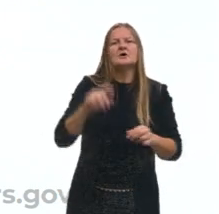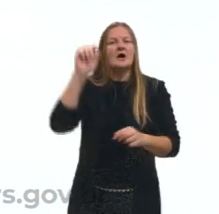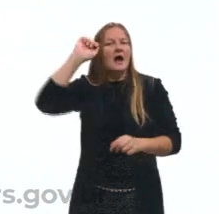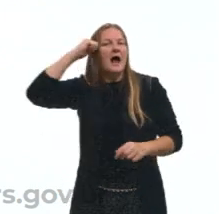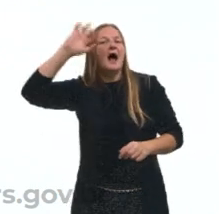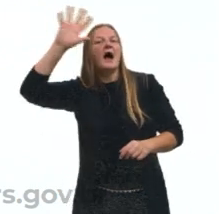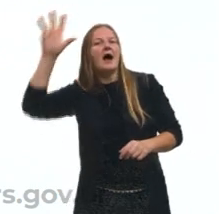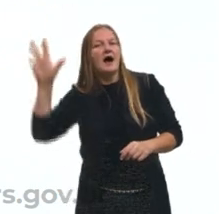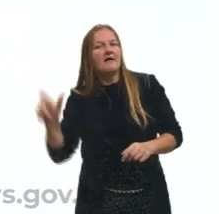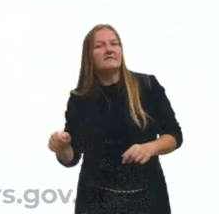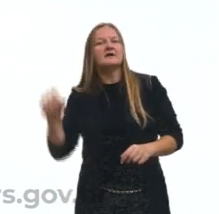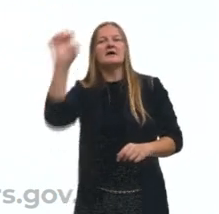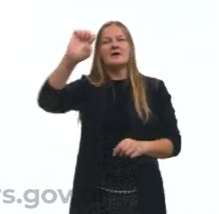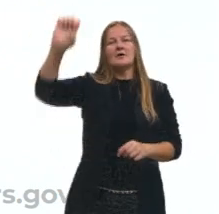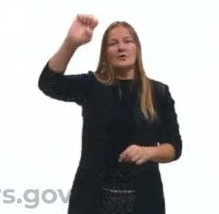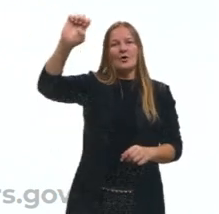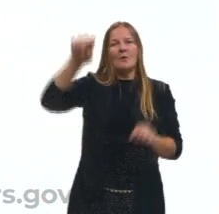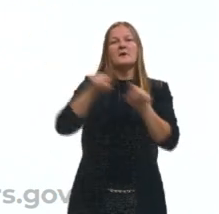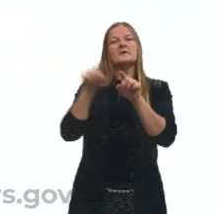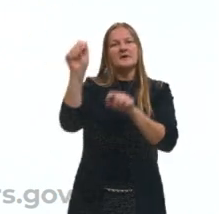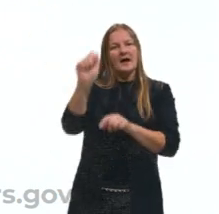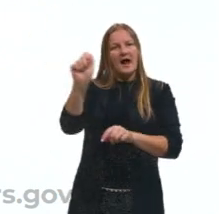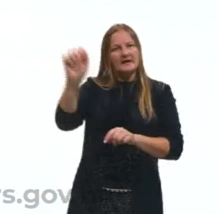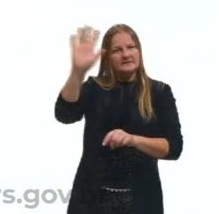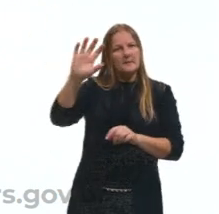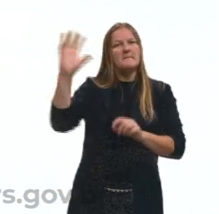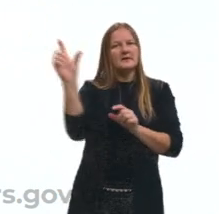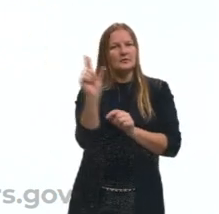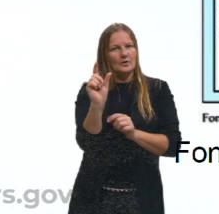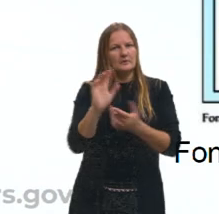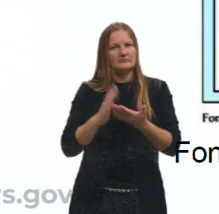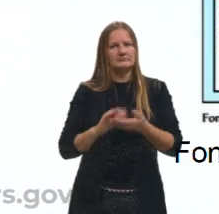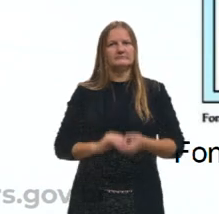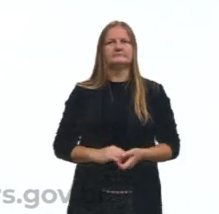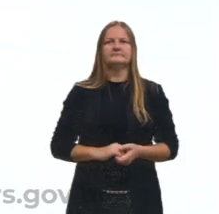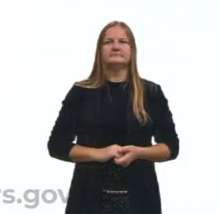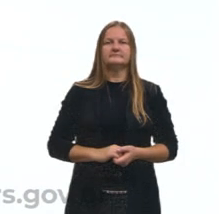África da Europa e da Ásia menor